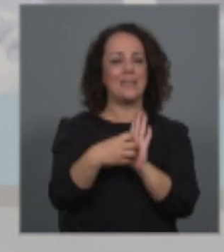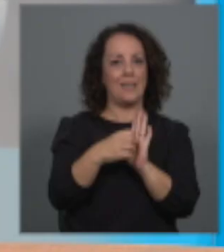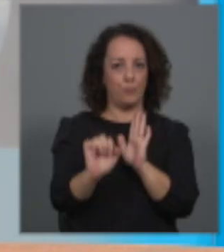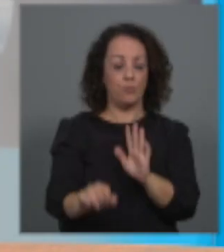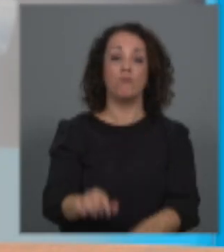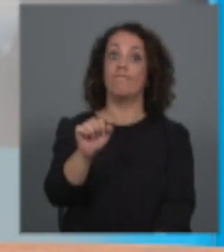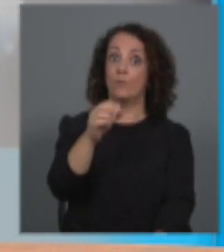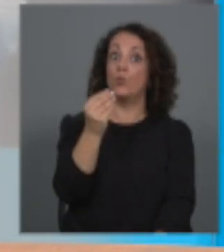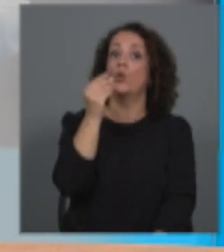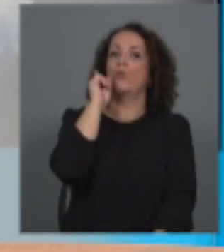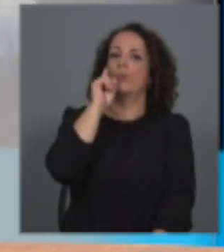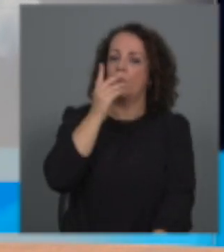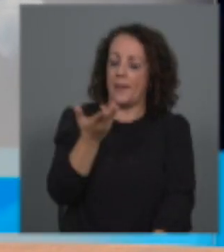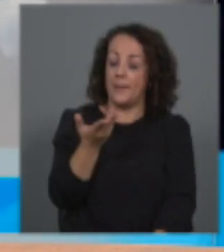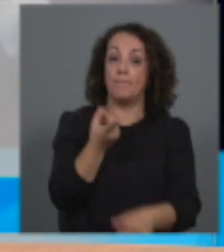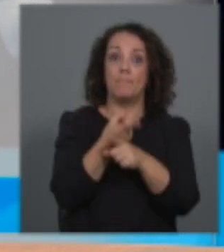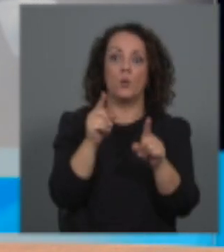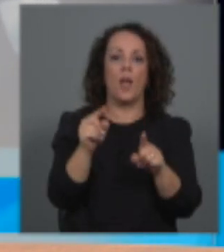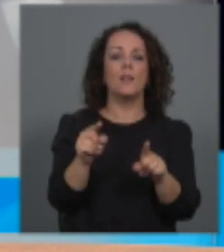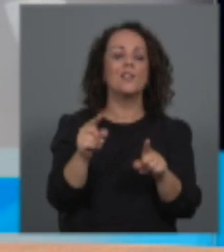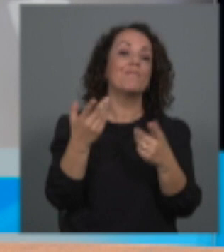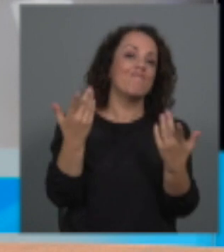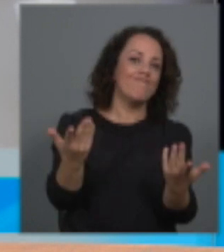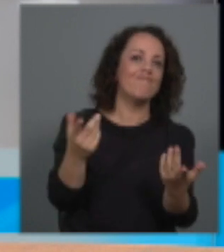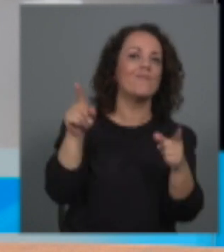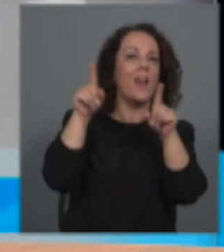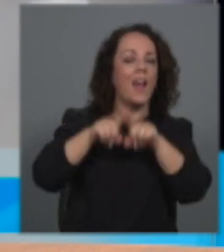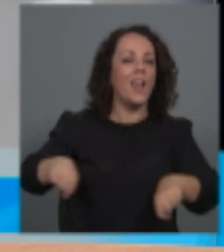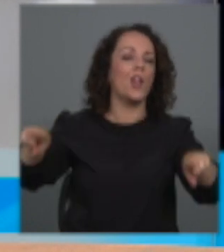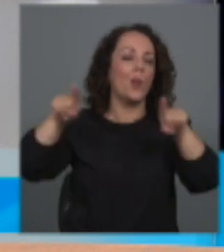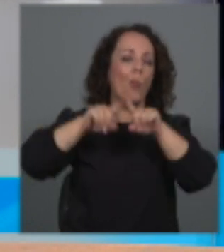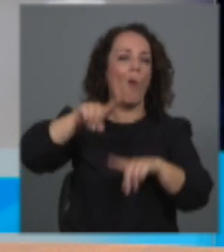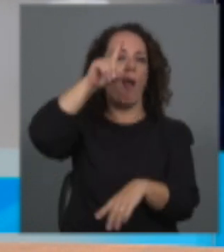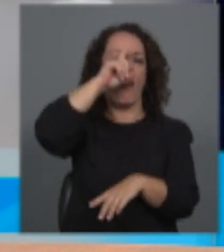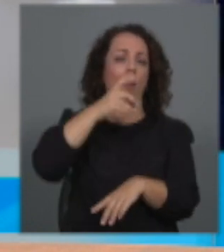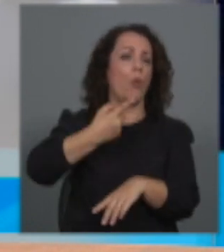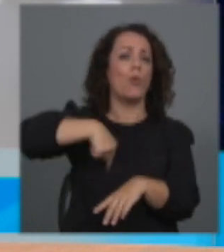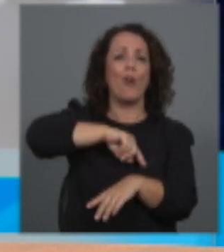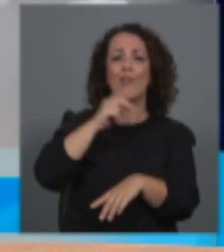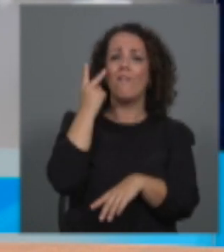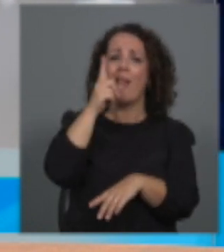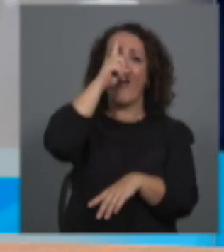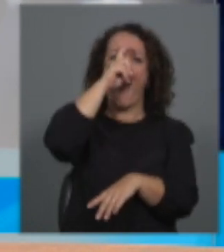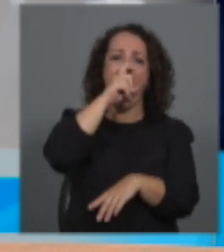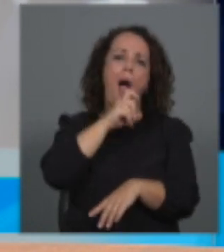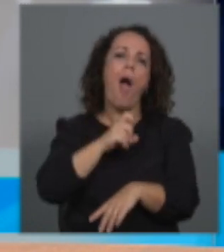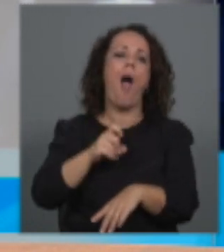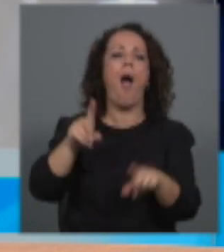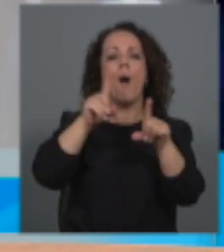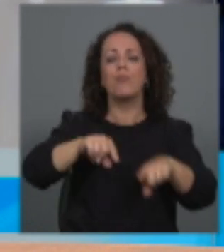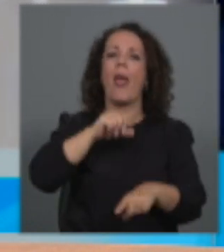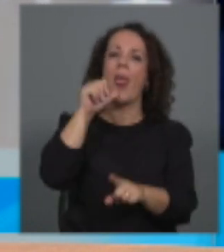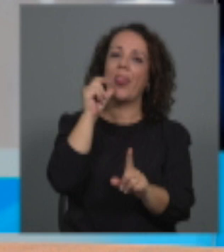Muito importante, porque lá está, é um ritual. A nossa vida está cheia de rituais e também aqui